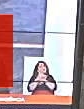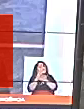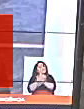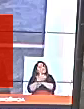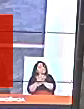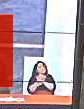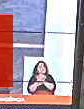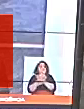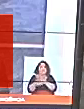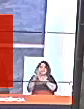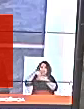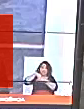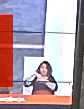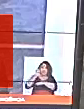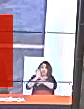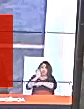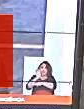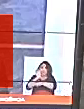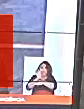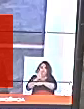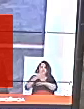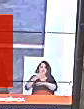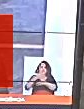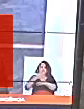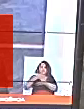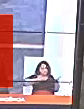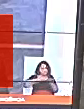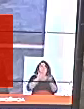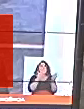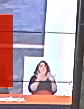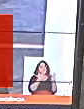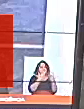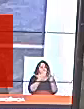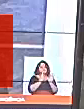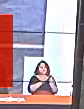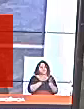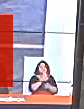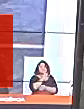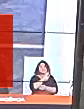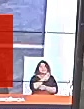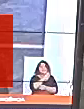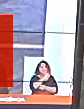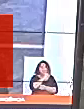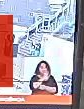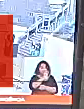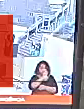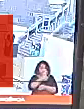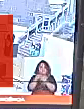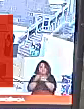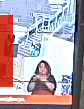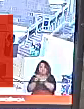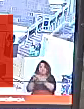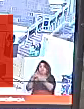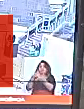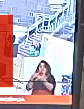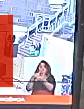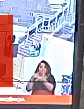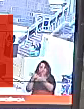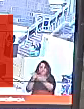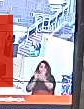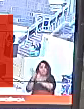está em articulação com a SEDESE, a gente está em articulação com a Secretaria de Planejamento, então a Secretaria de Infraestrutura